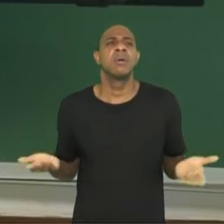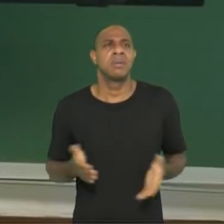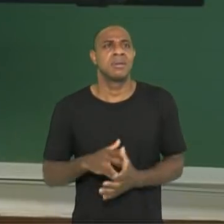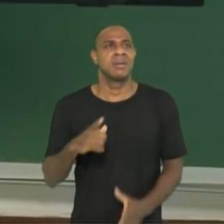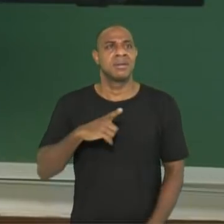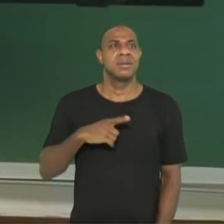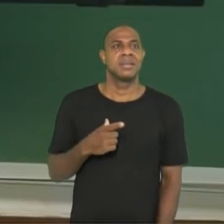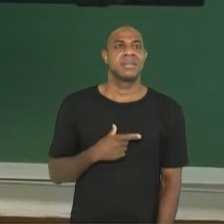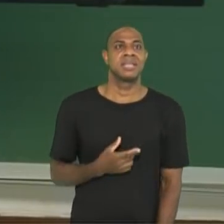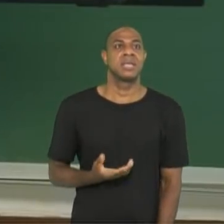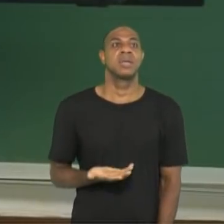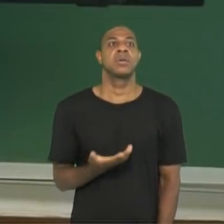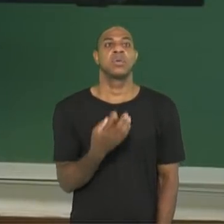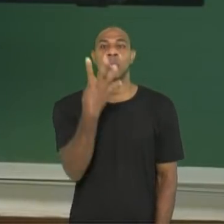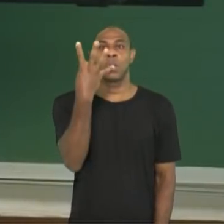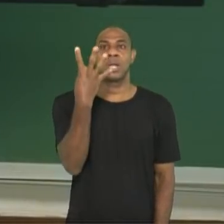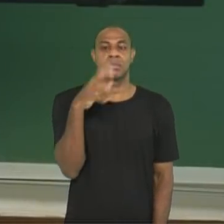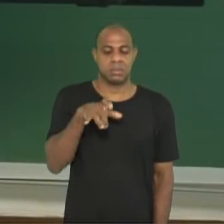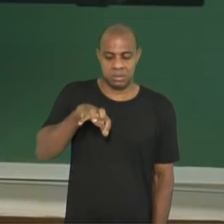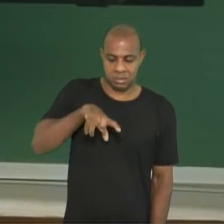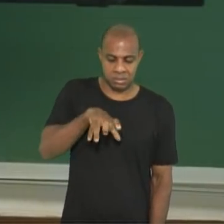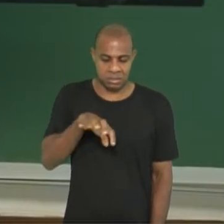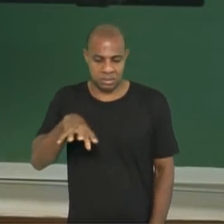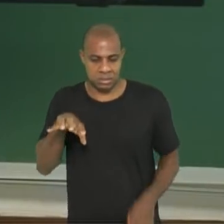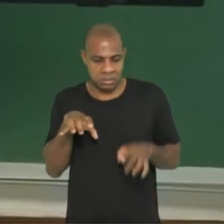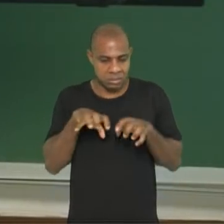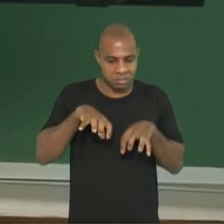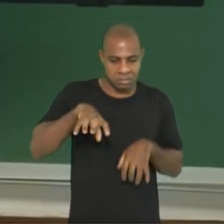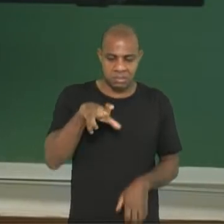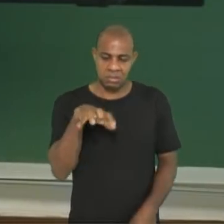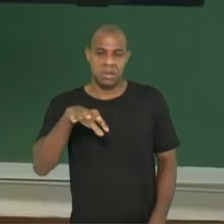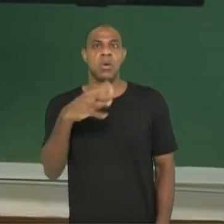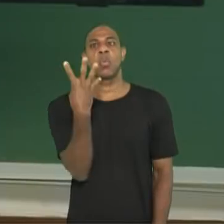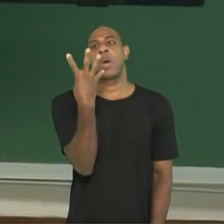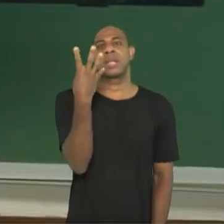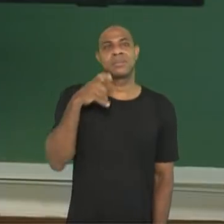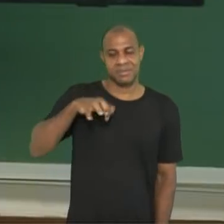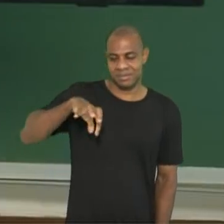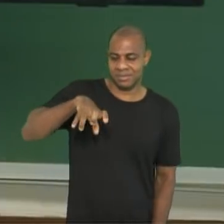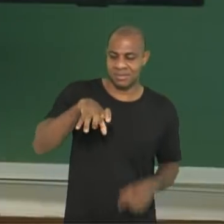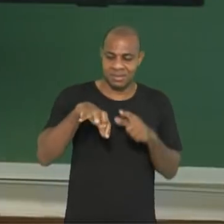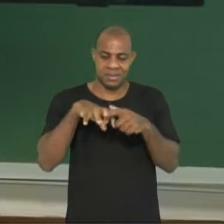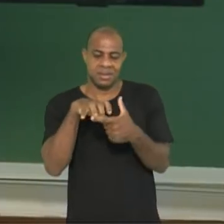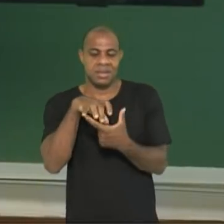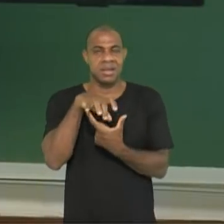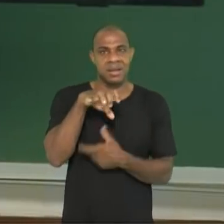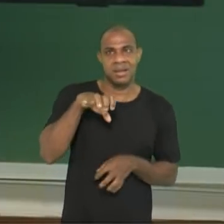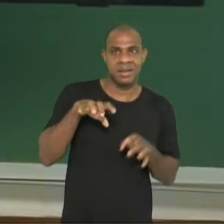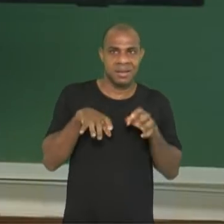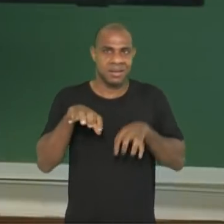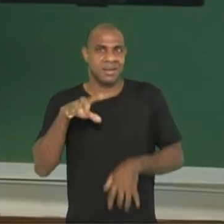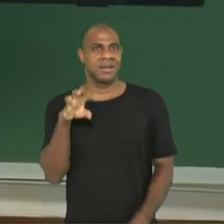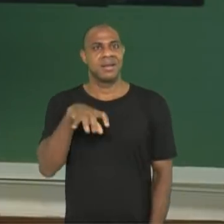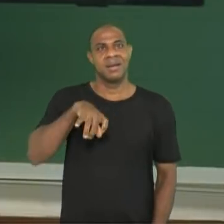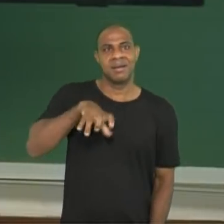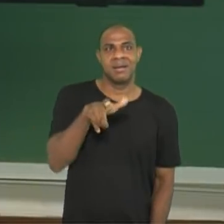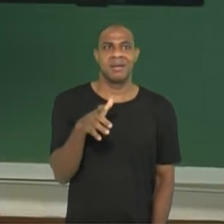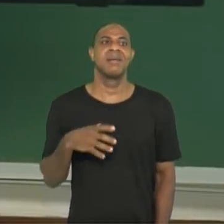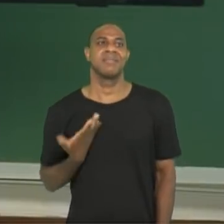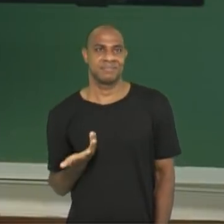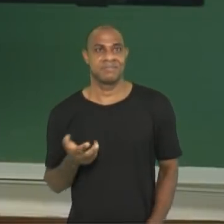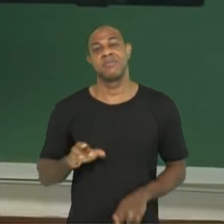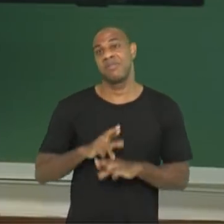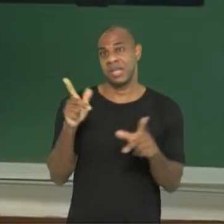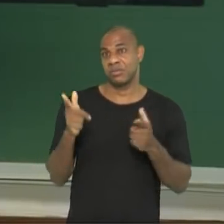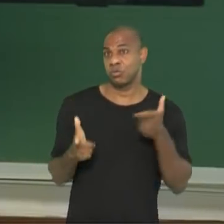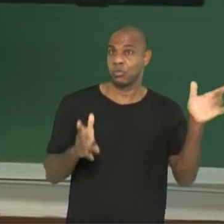têm 4 pares de perna, diferente dos insetos, que tinham 3, e dos quilópodes e diplópodes, que tinham